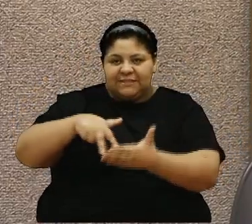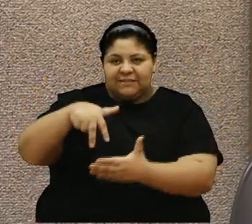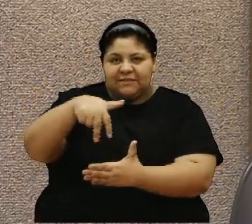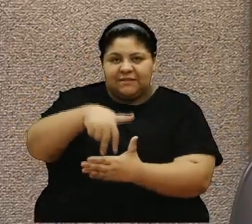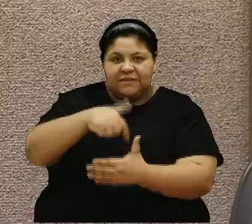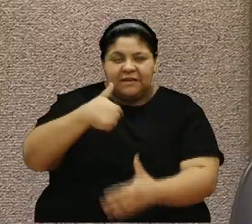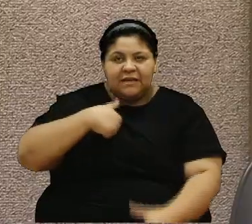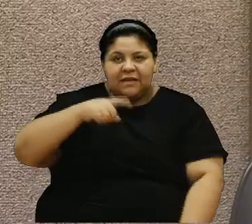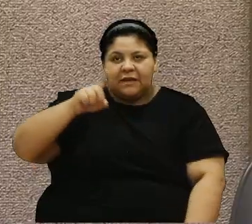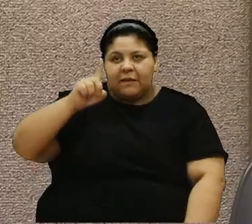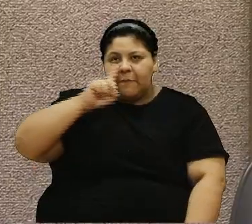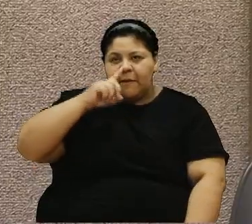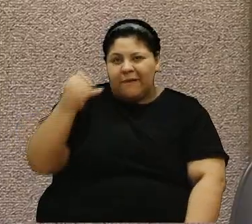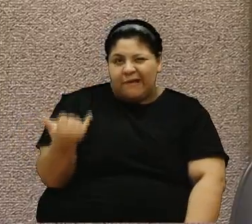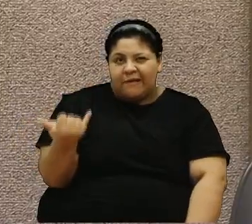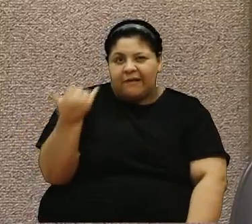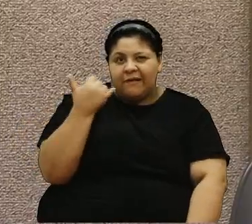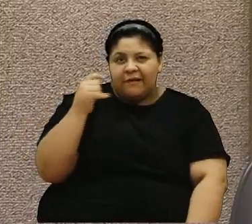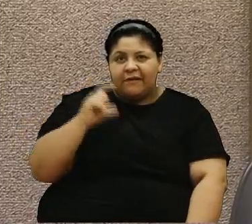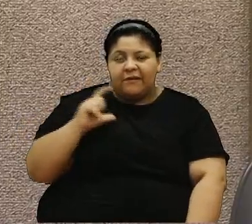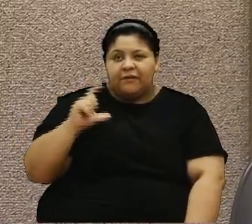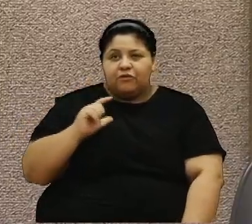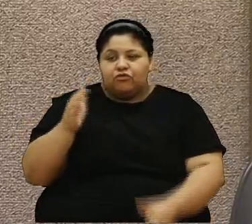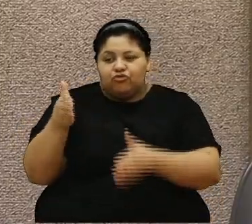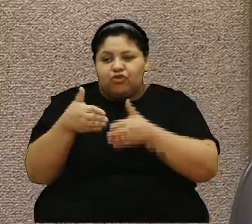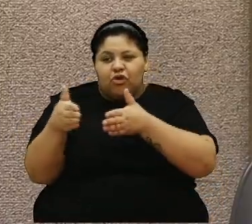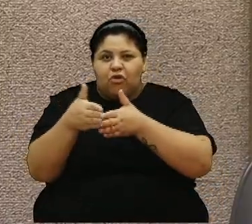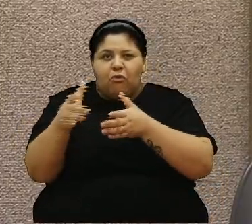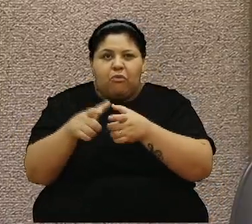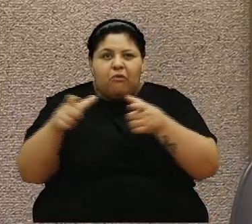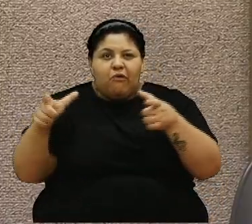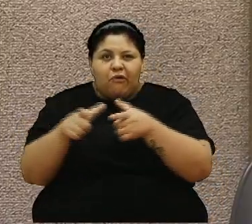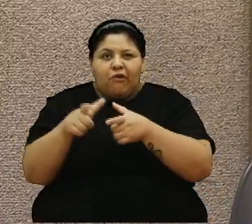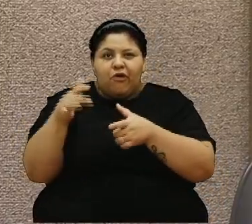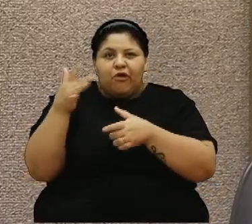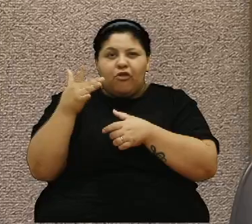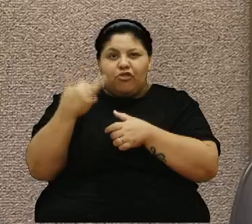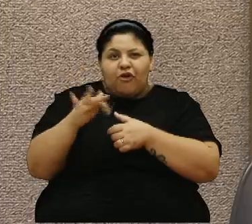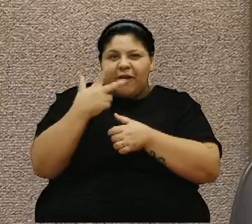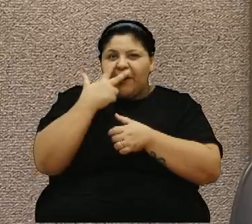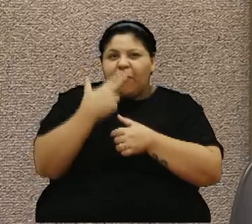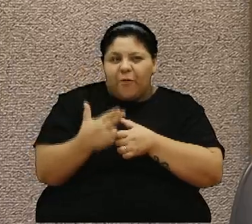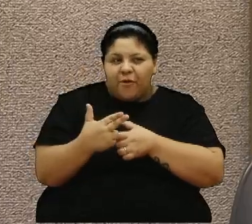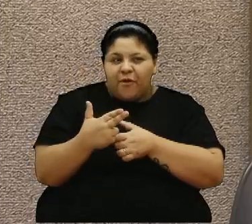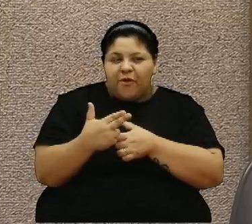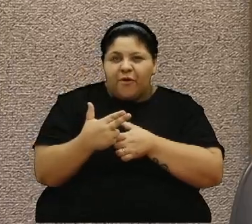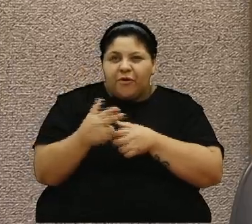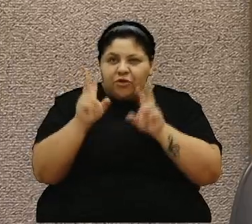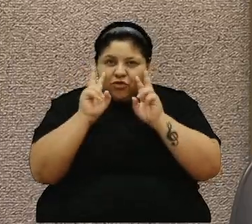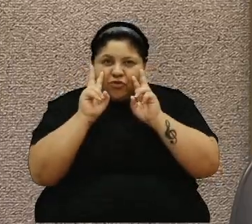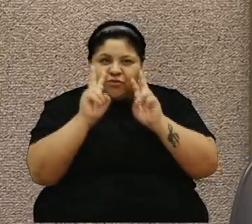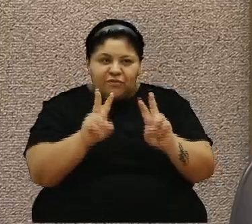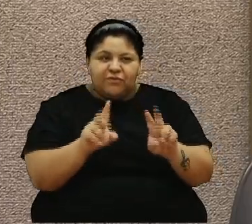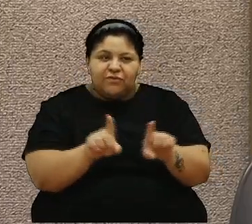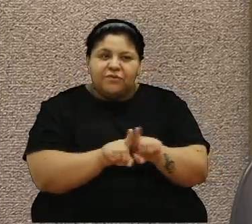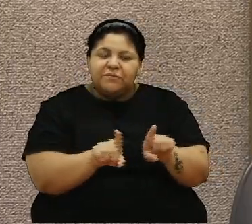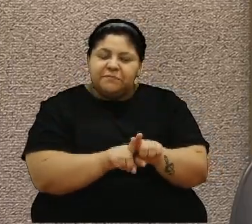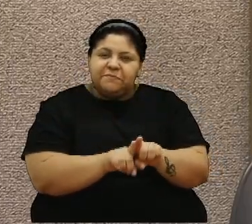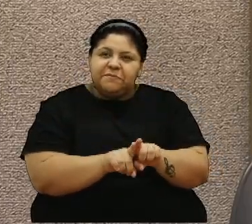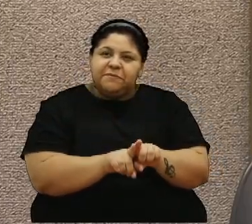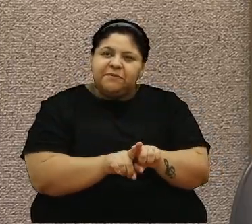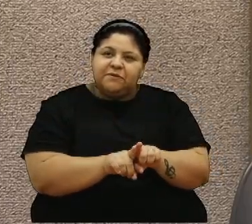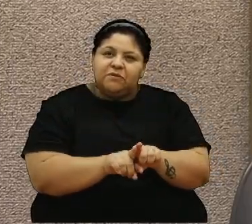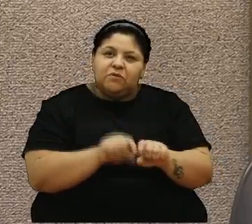mãe falava, se tu tem o rabo pitoco ou grandão, dói a mesma coisa. Se tu olhar nos escândalos